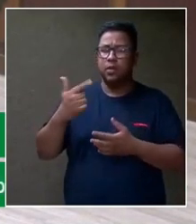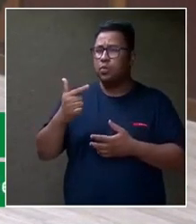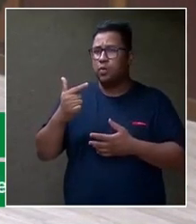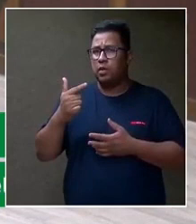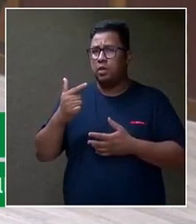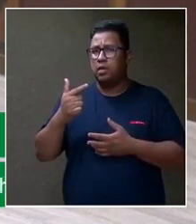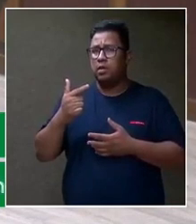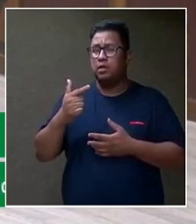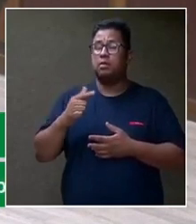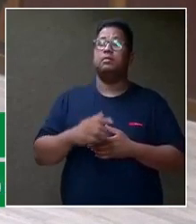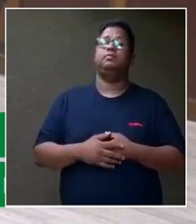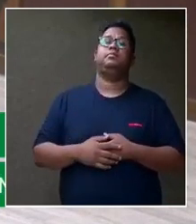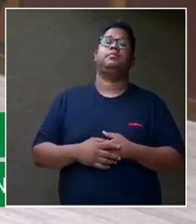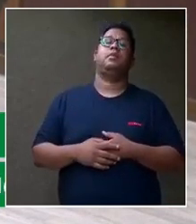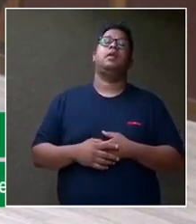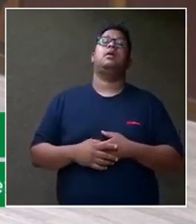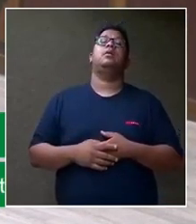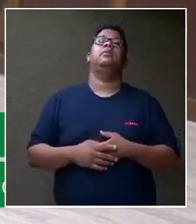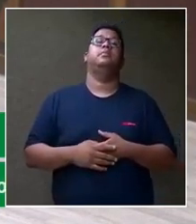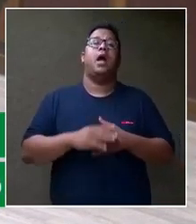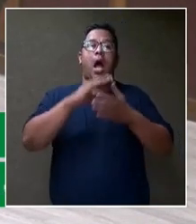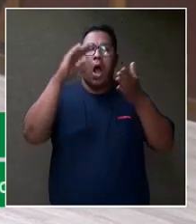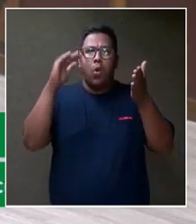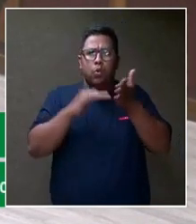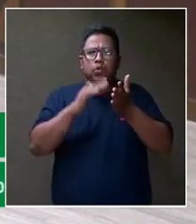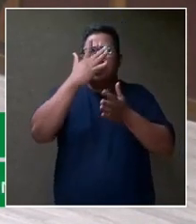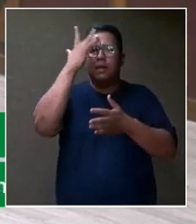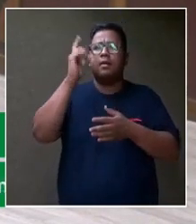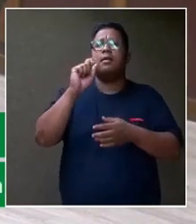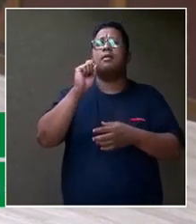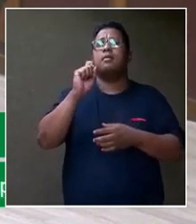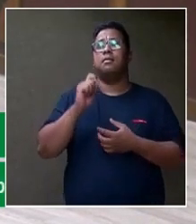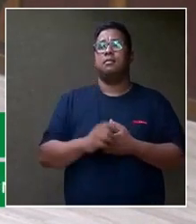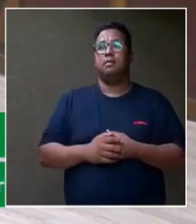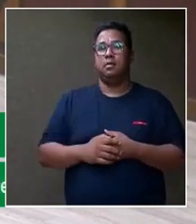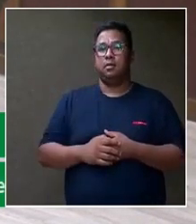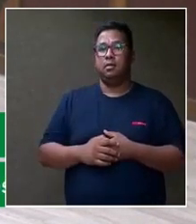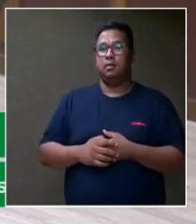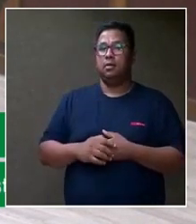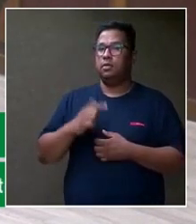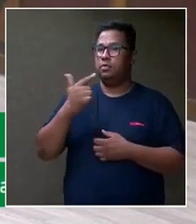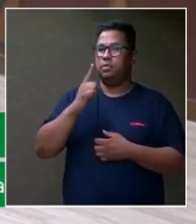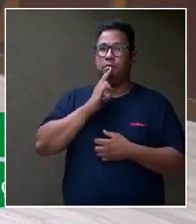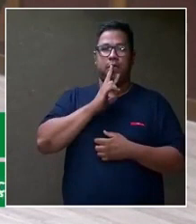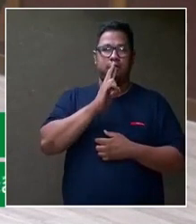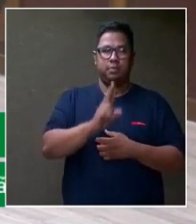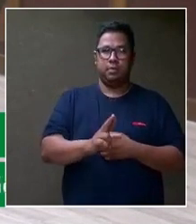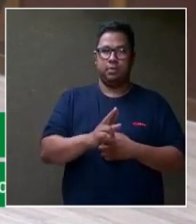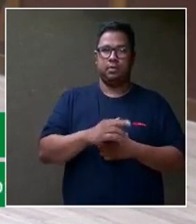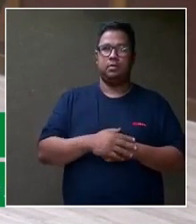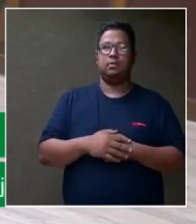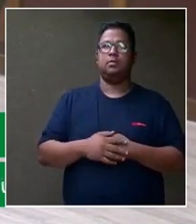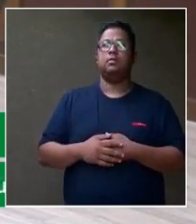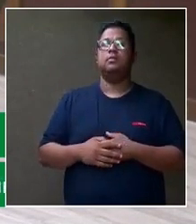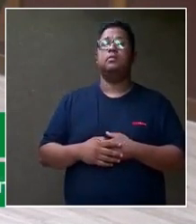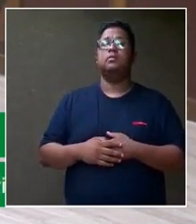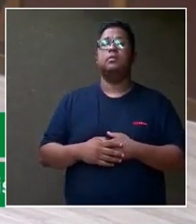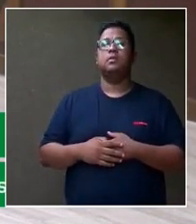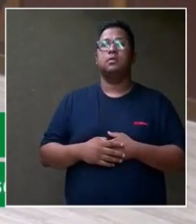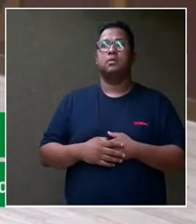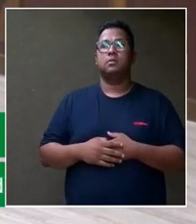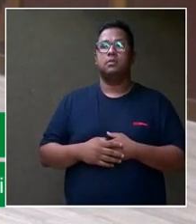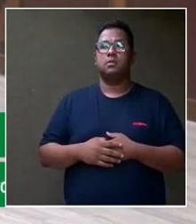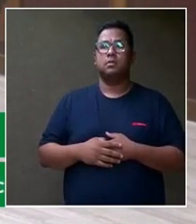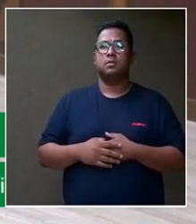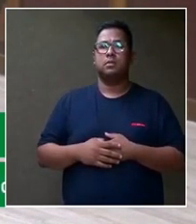no print? Não, não. A última foi quando eu perguntei quem está tecando comigo. Eu não tive mais resposta. E como a senhora descobriu que o Rafael